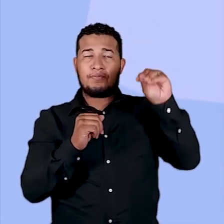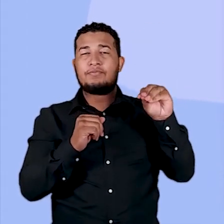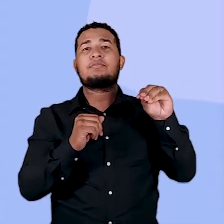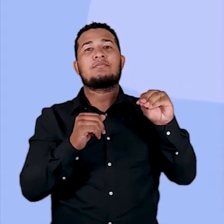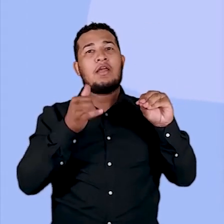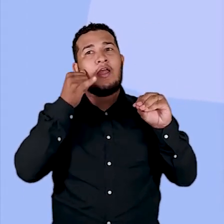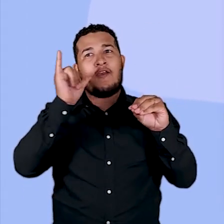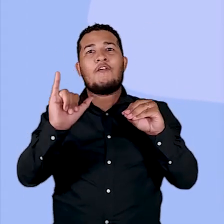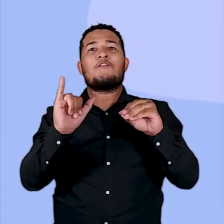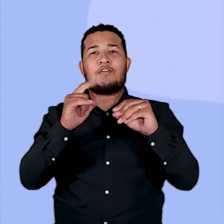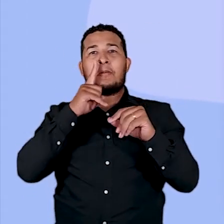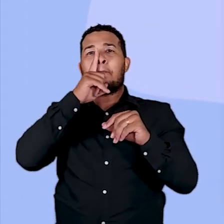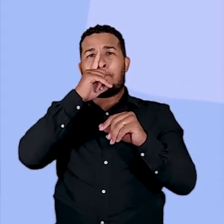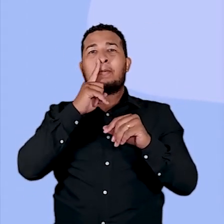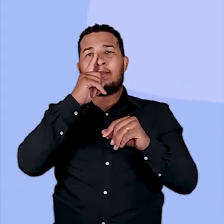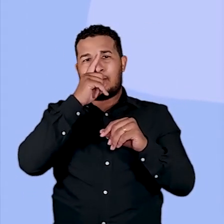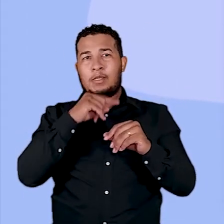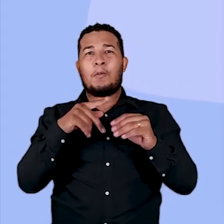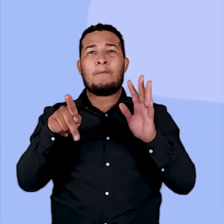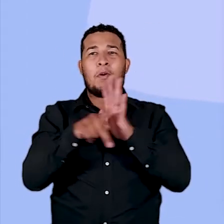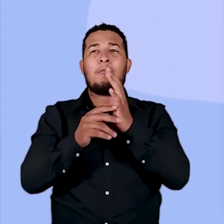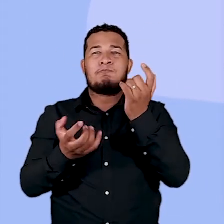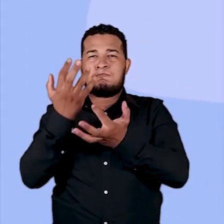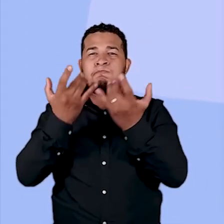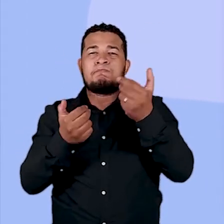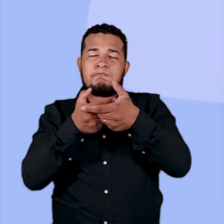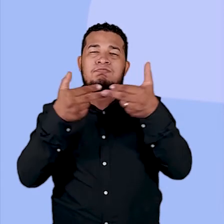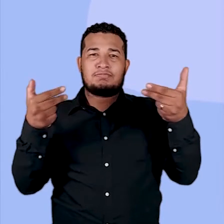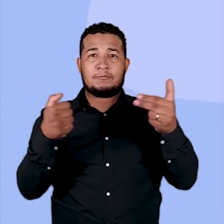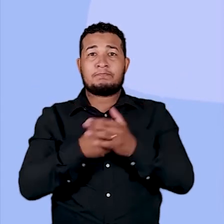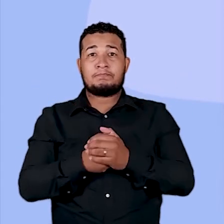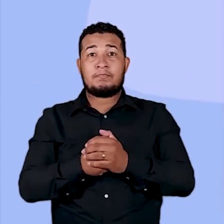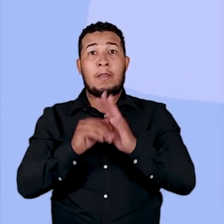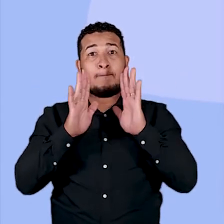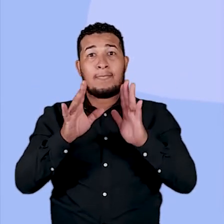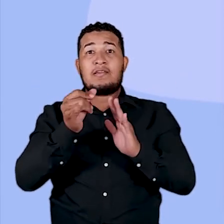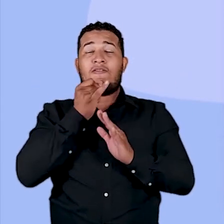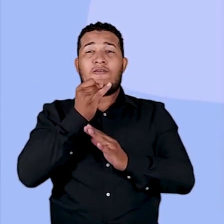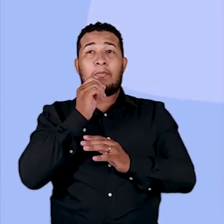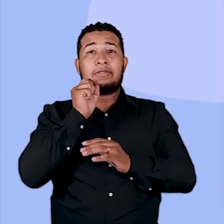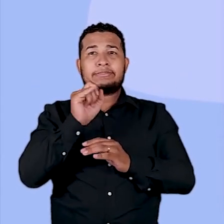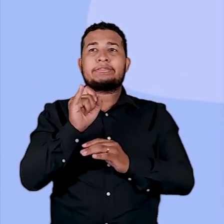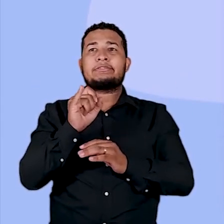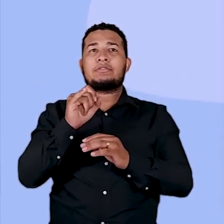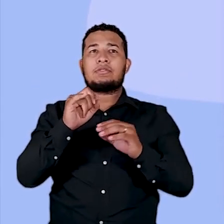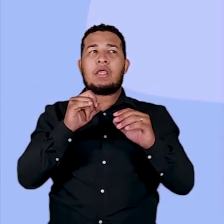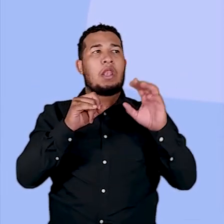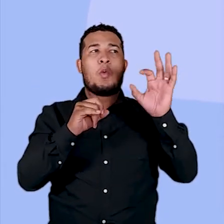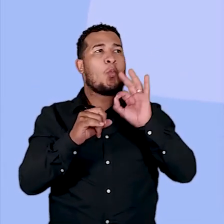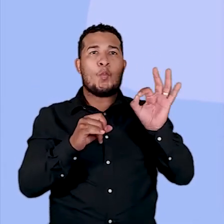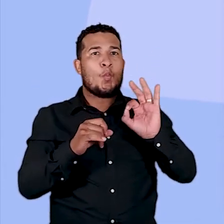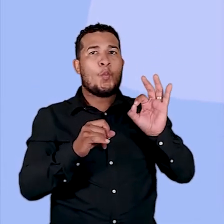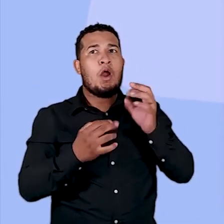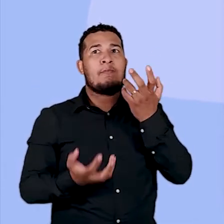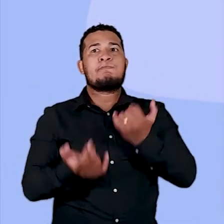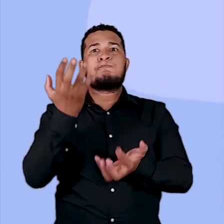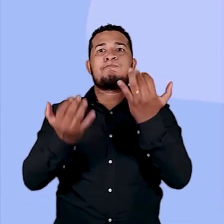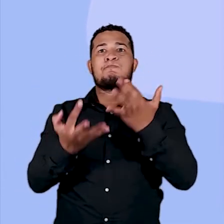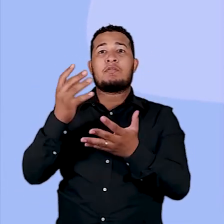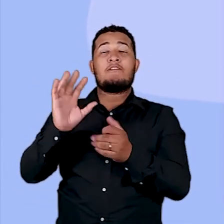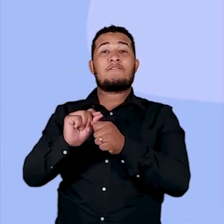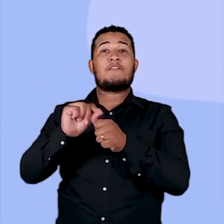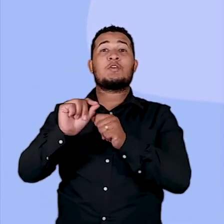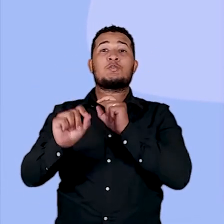que ocorra essa fogo aí que vocês estão vendo, beleza? Mas se ele não desarmar e aí acontecer de